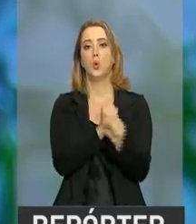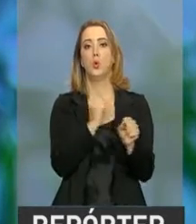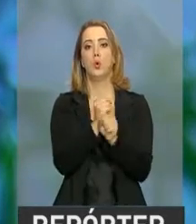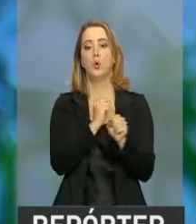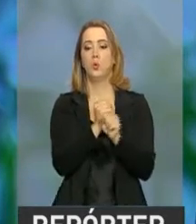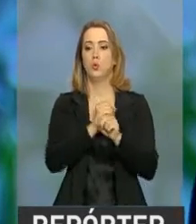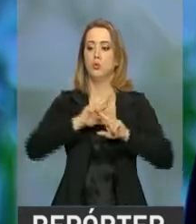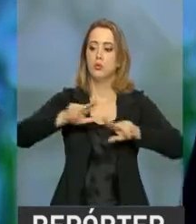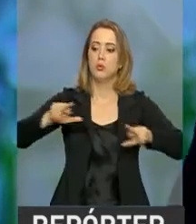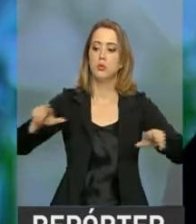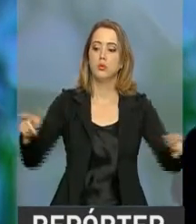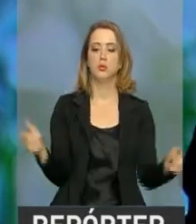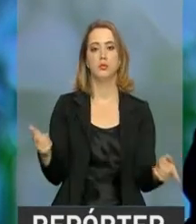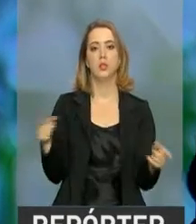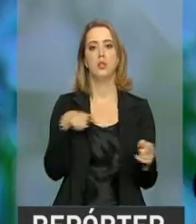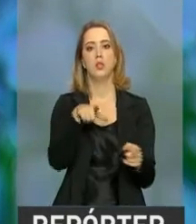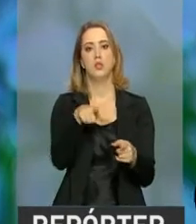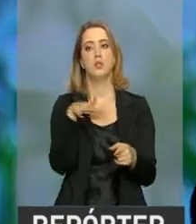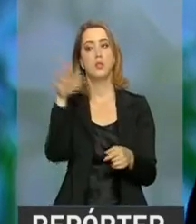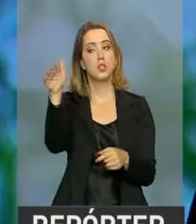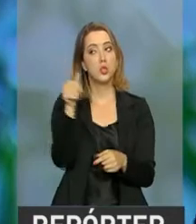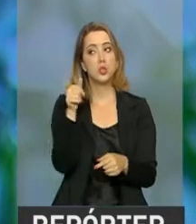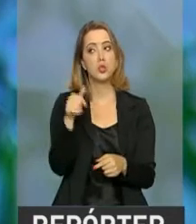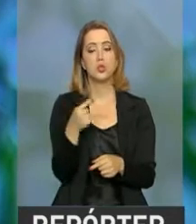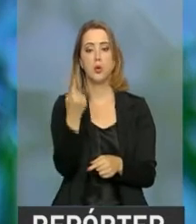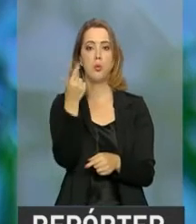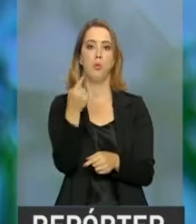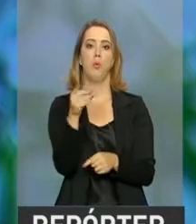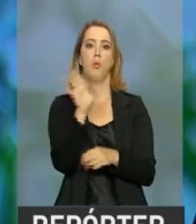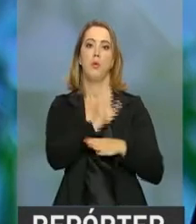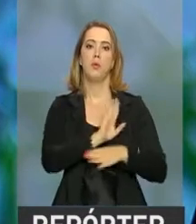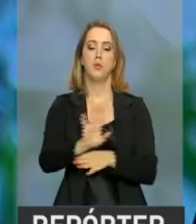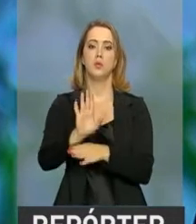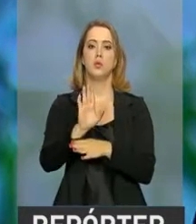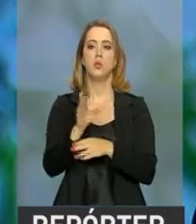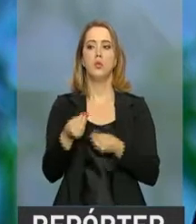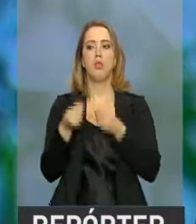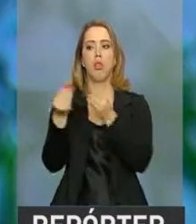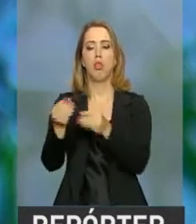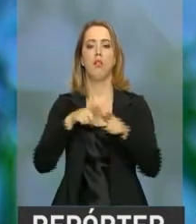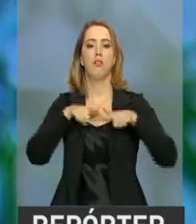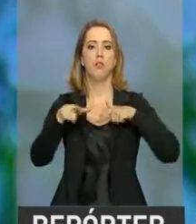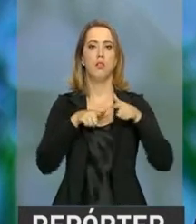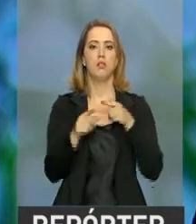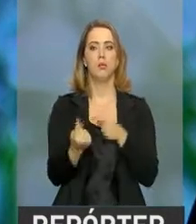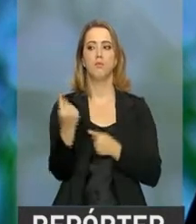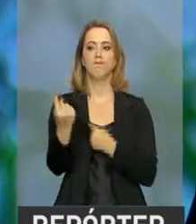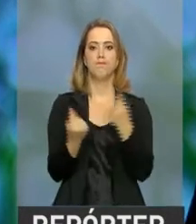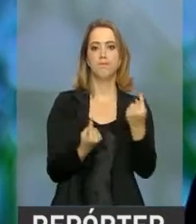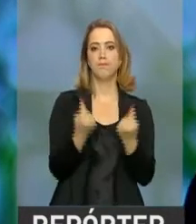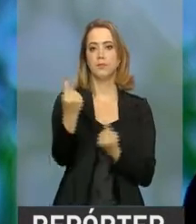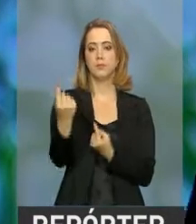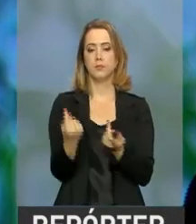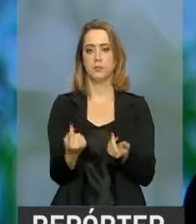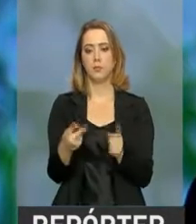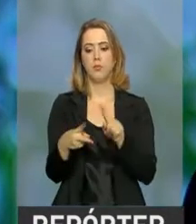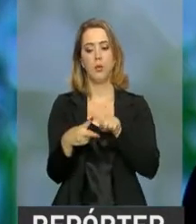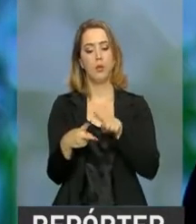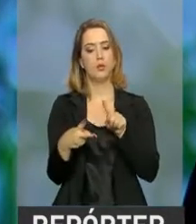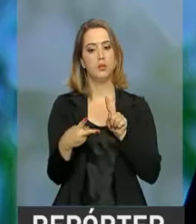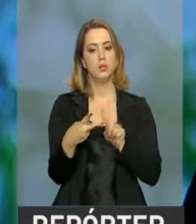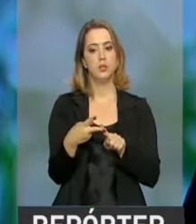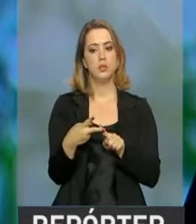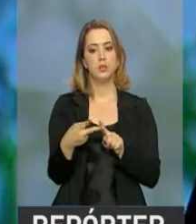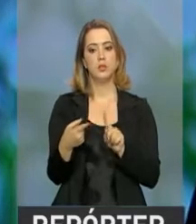quem sabe o senhor reformar sua casa estava mais um para ajudá lo estará dando emprego a alguém portanto tem duas faces a